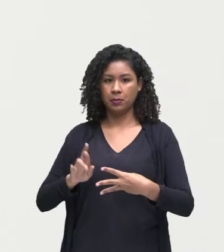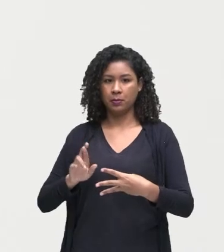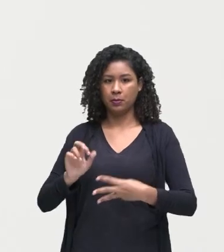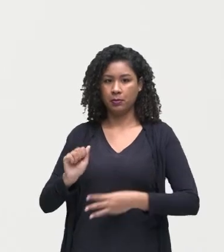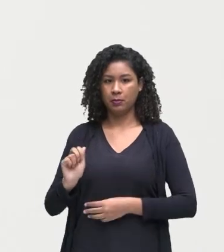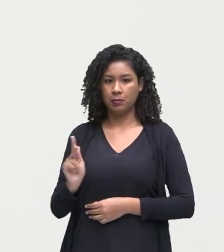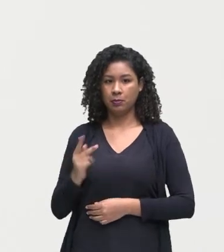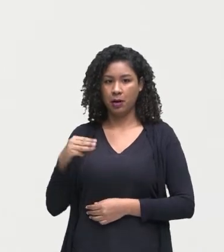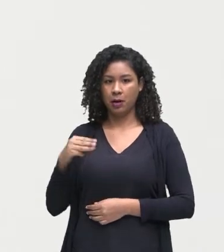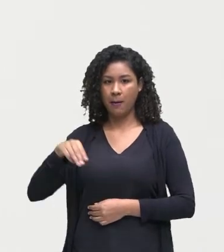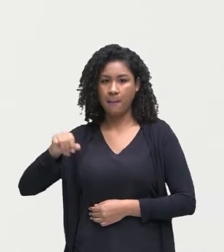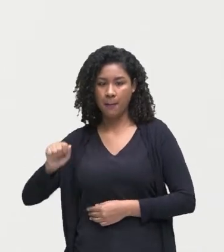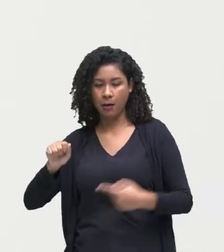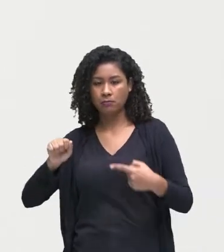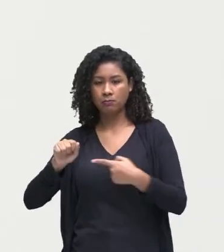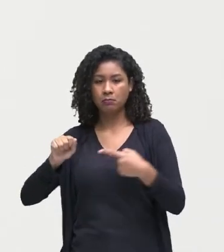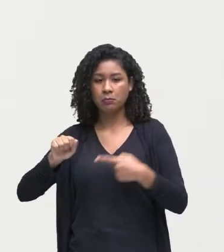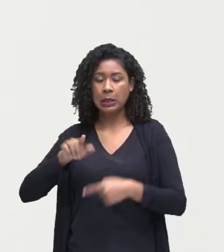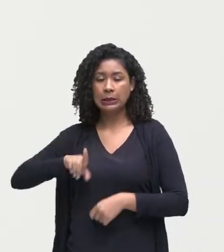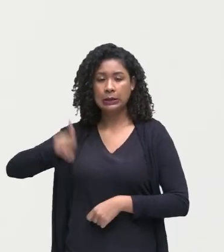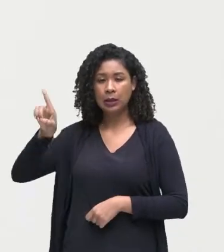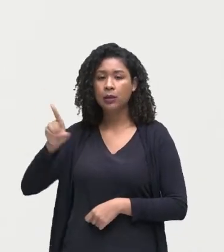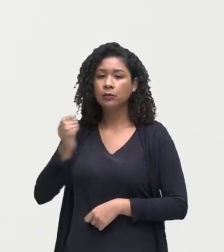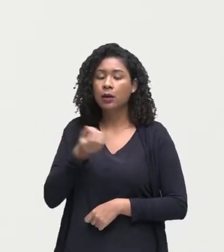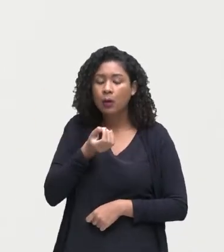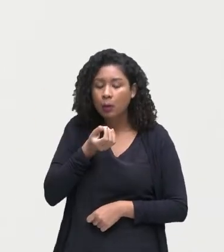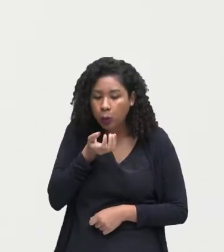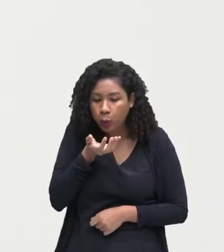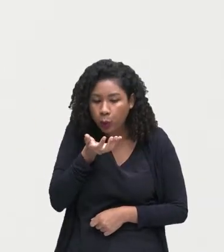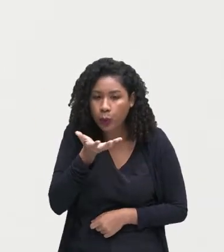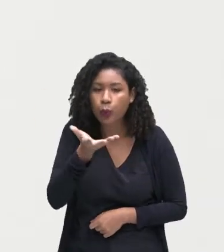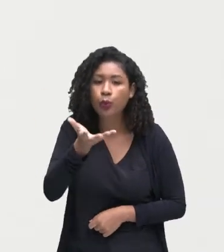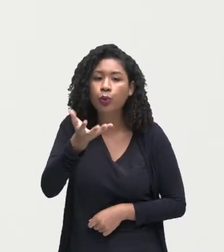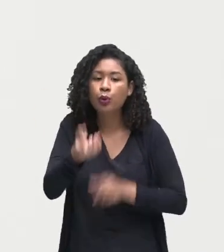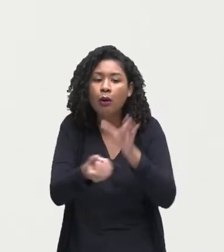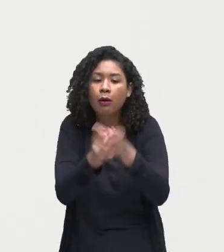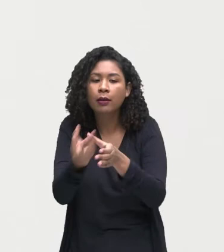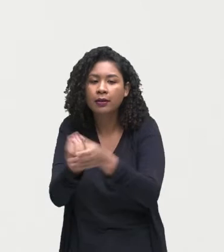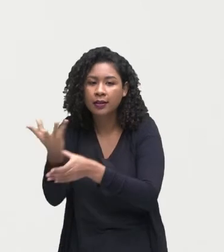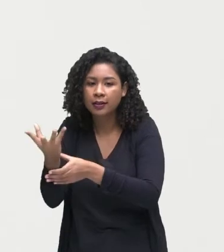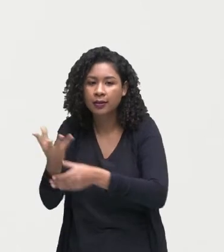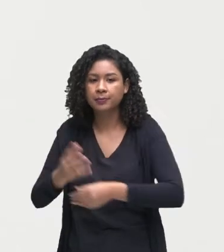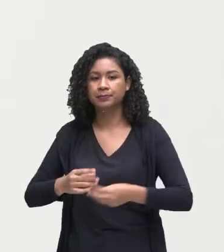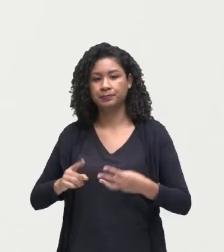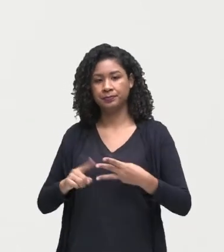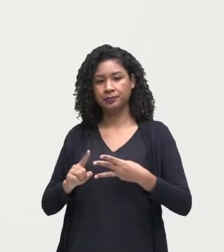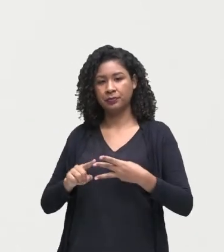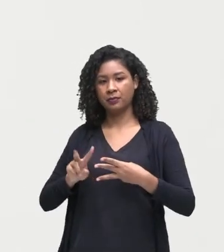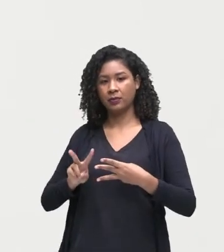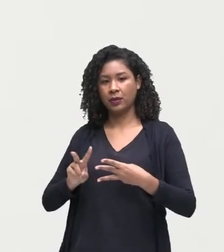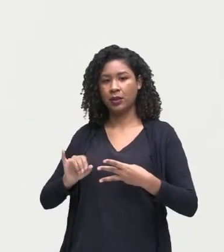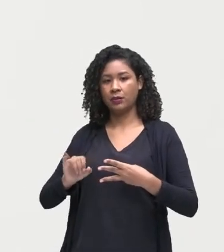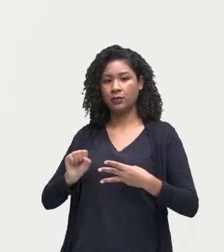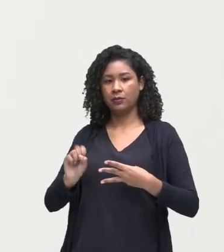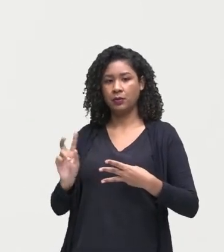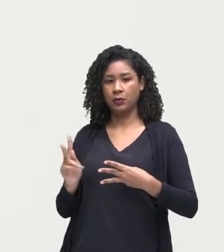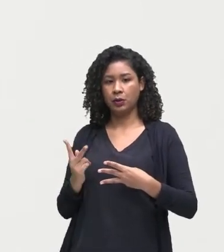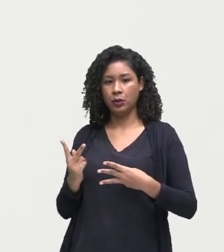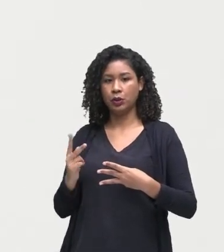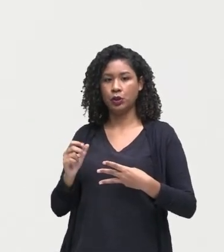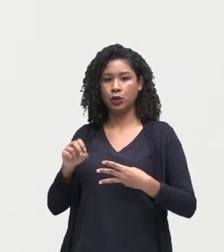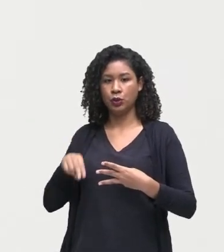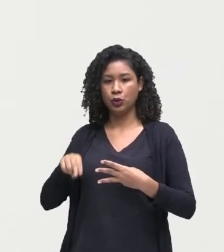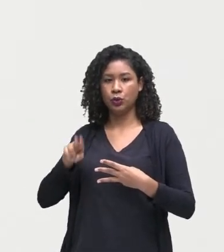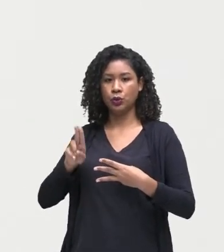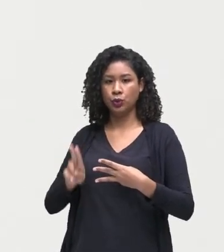sopro cria, Vishnu, que pela sua forma preserva, e Shiva, que destrói para renovar, né? E aqui